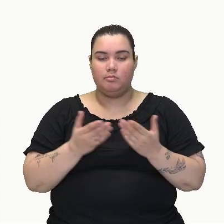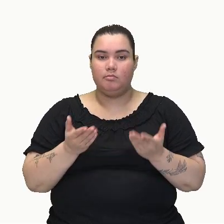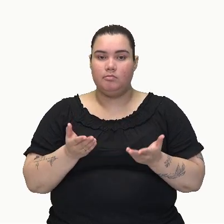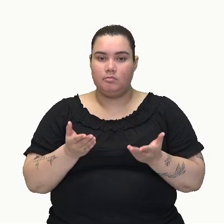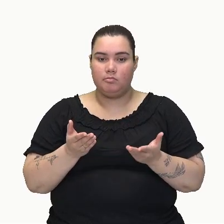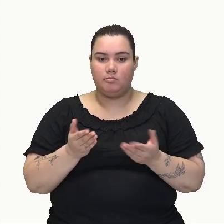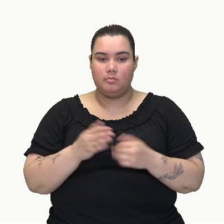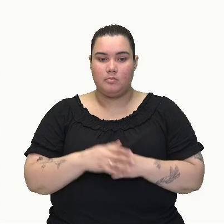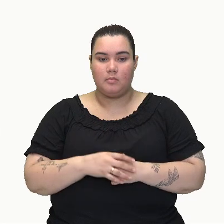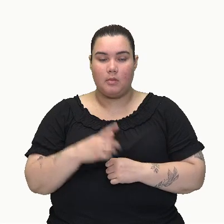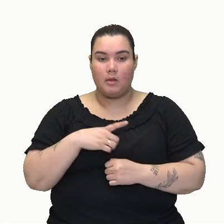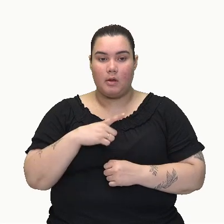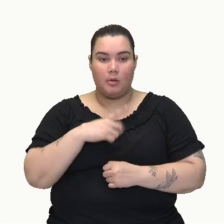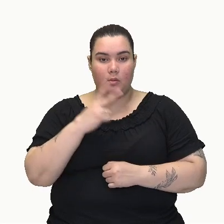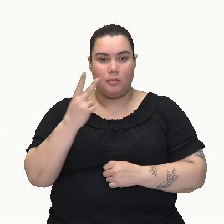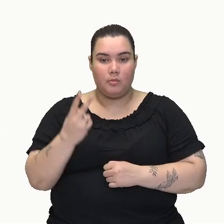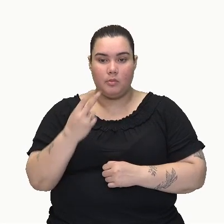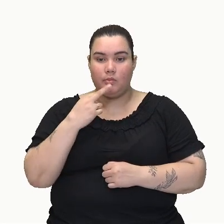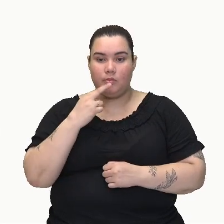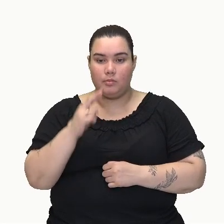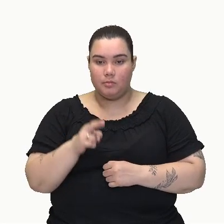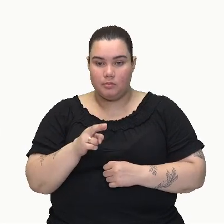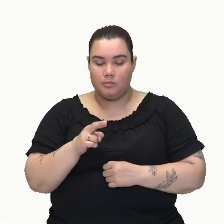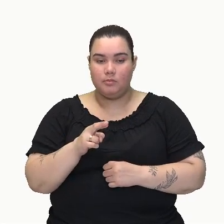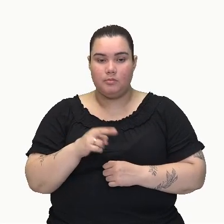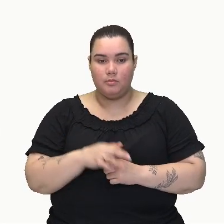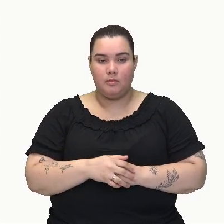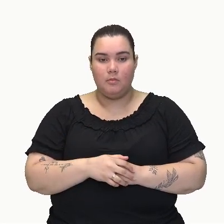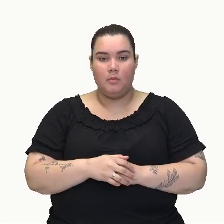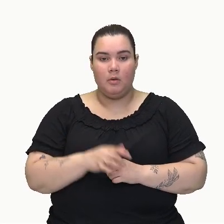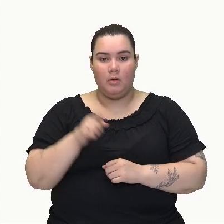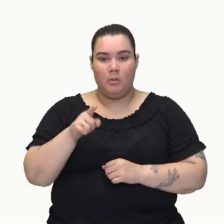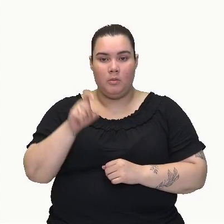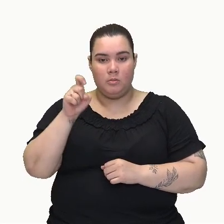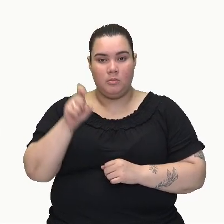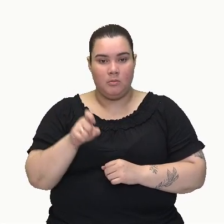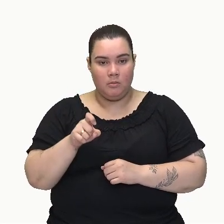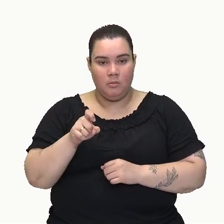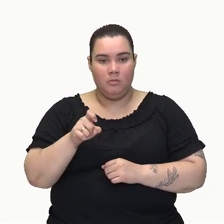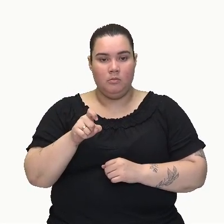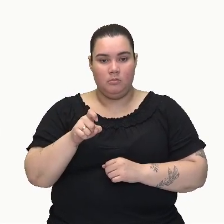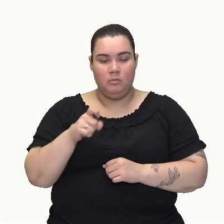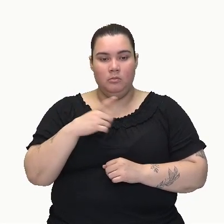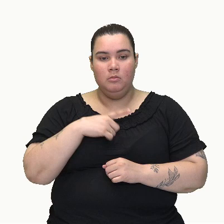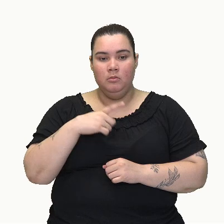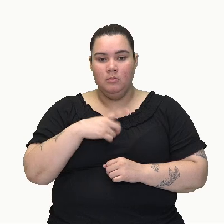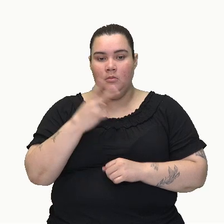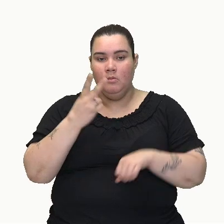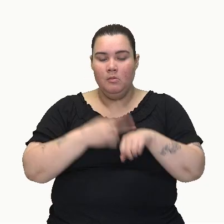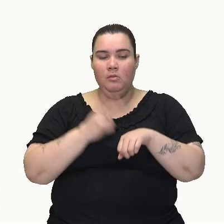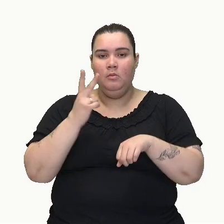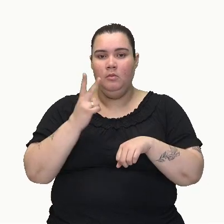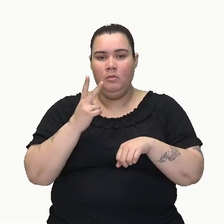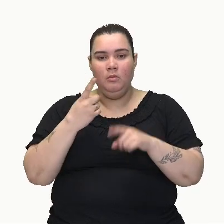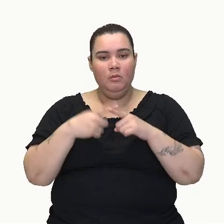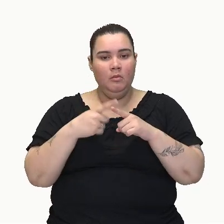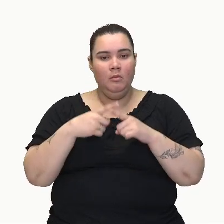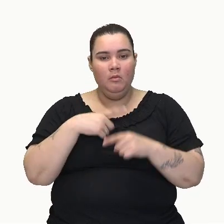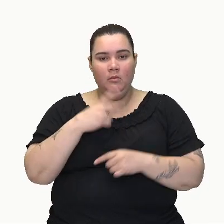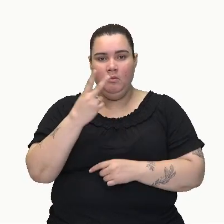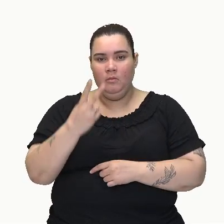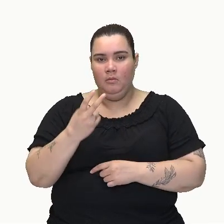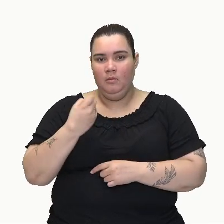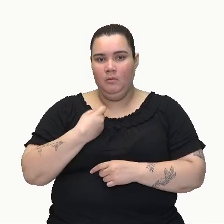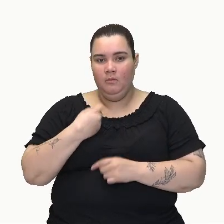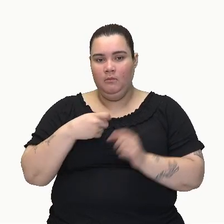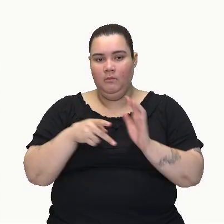Com duas soluções, o eixo x ele será interceptado duas vezes. Por quê? Porque eu tenho dois valores para